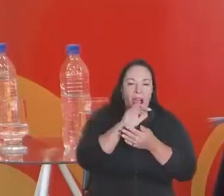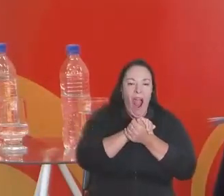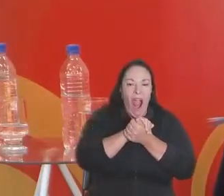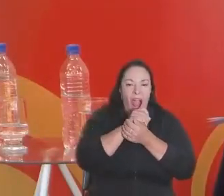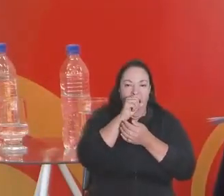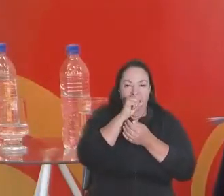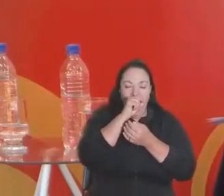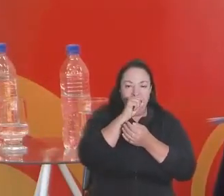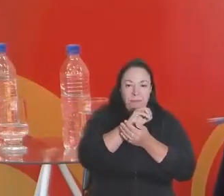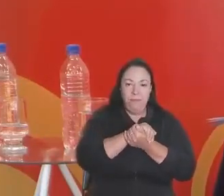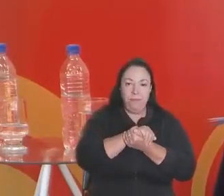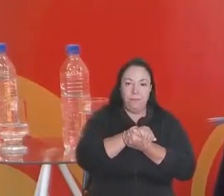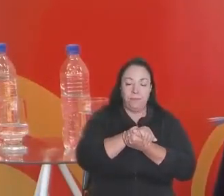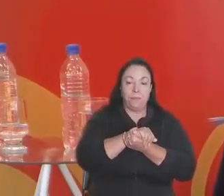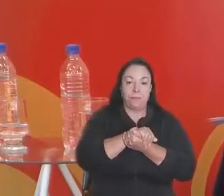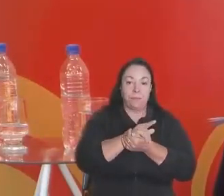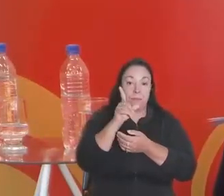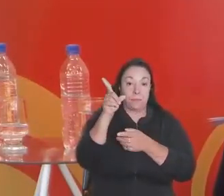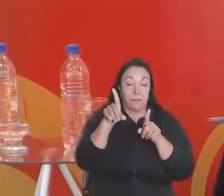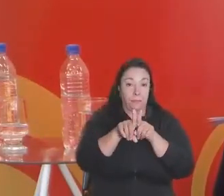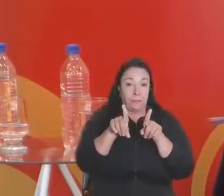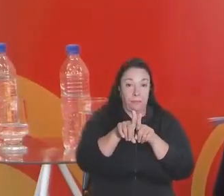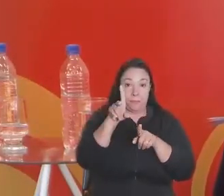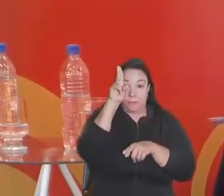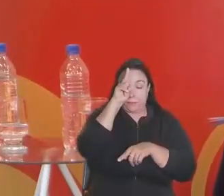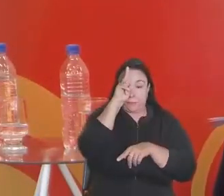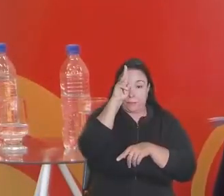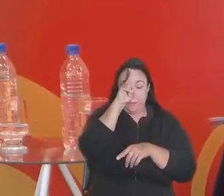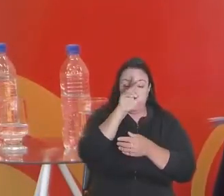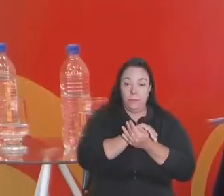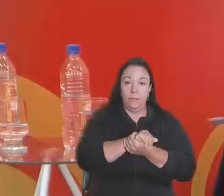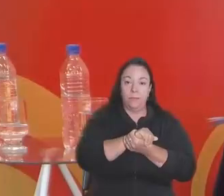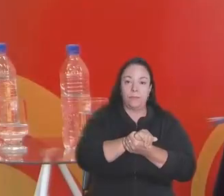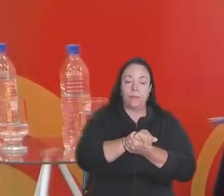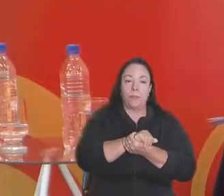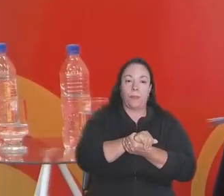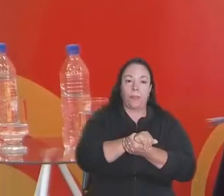Isso está aqui também, numa outra história, nós descendo o rio